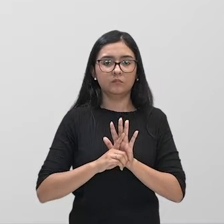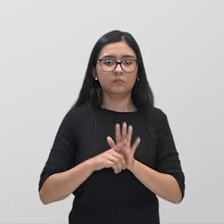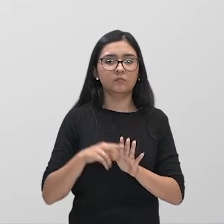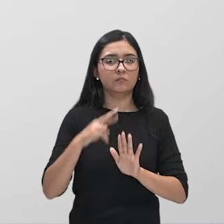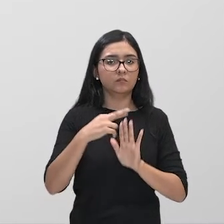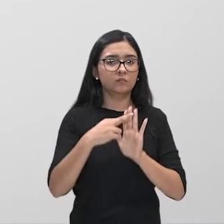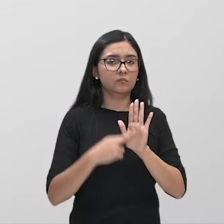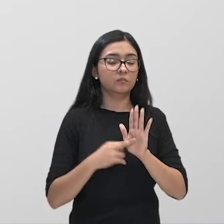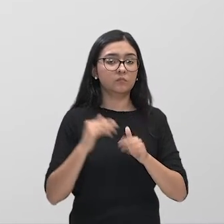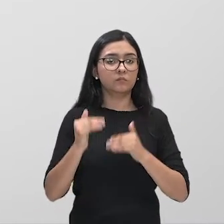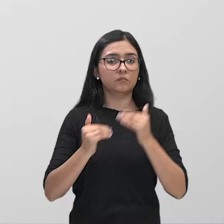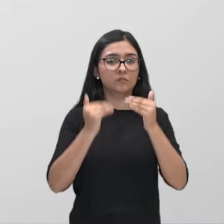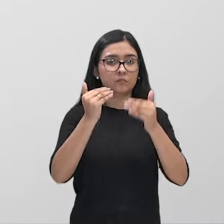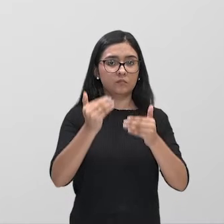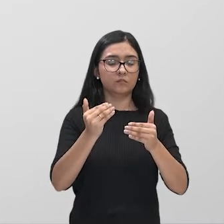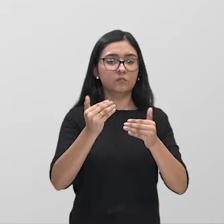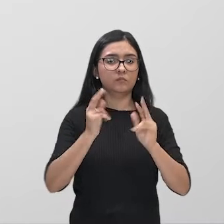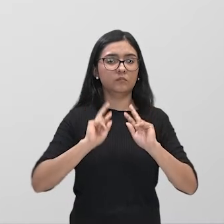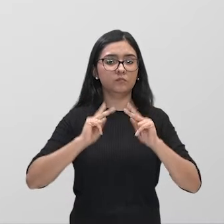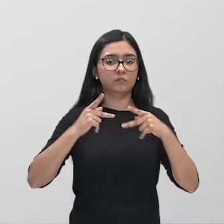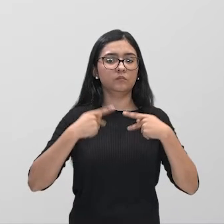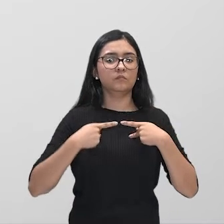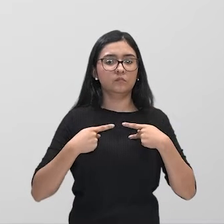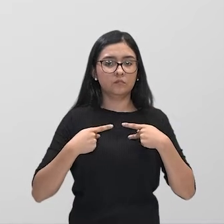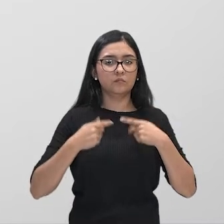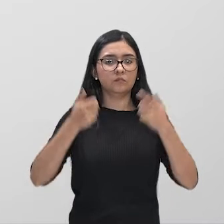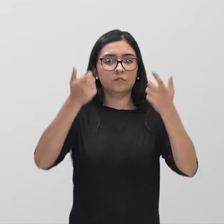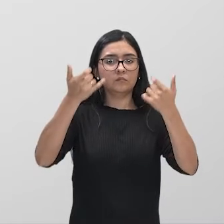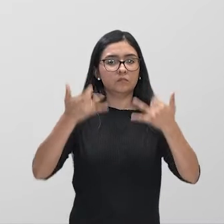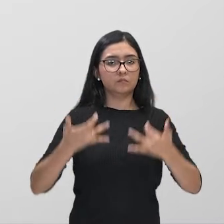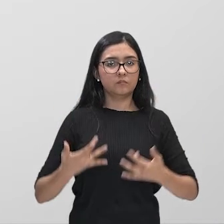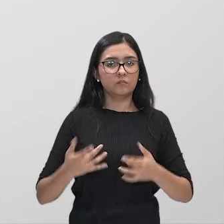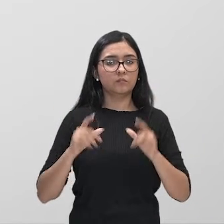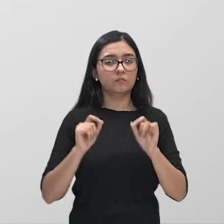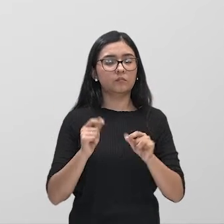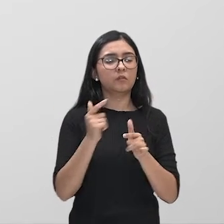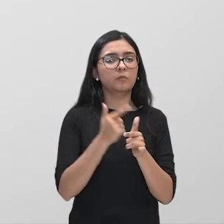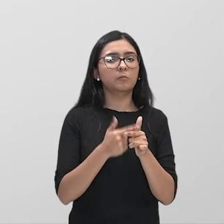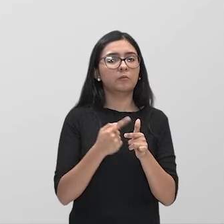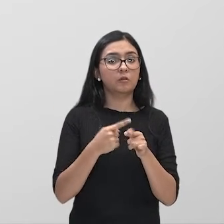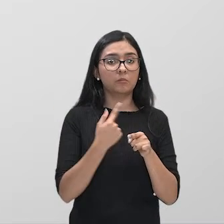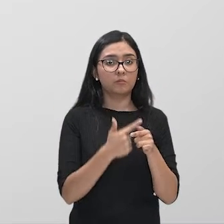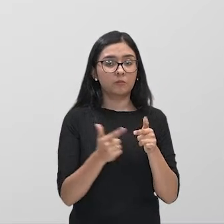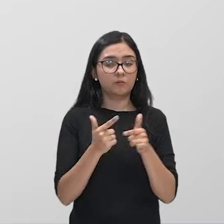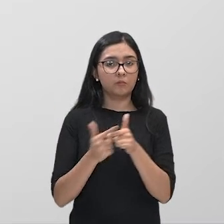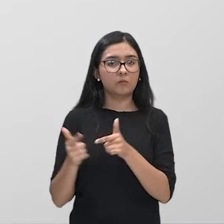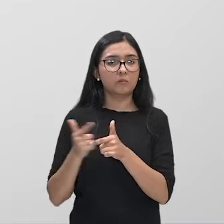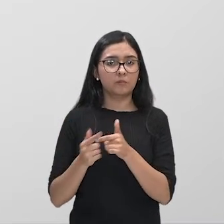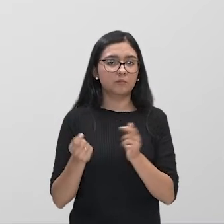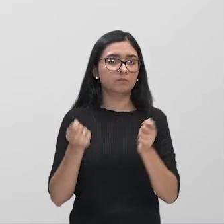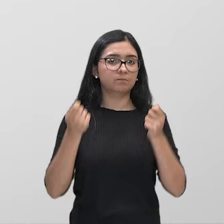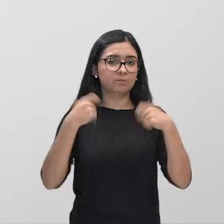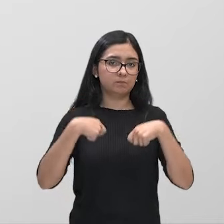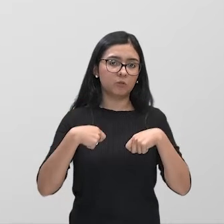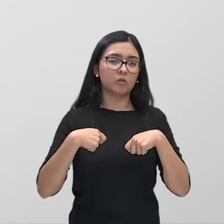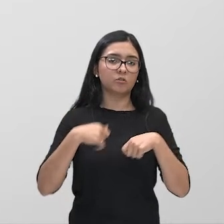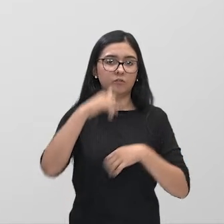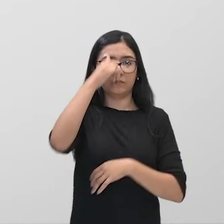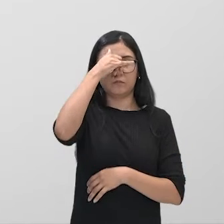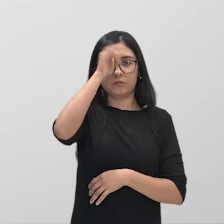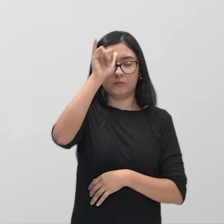Relatório de Desenvolvimento Humano, explica por que isso é um problema e como pode ser